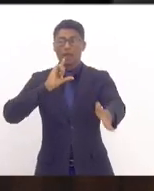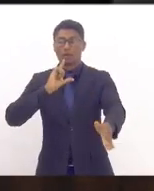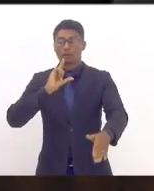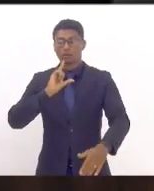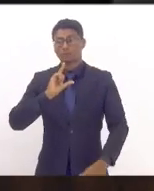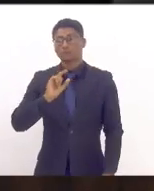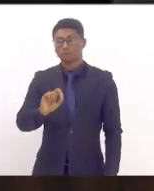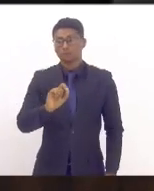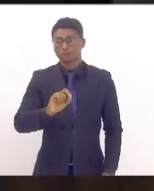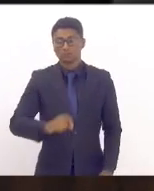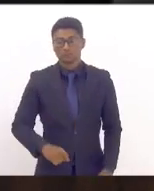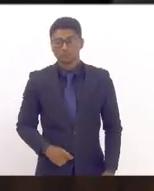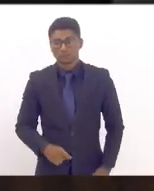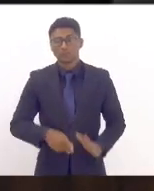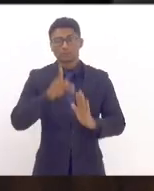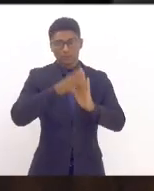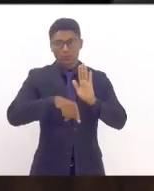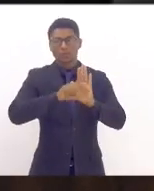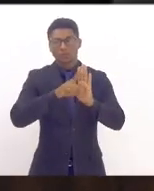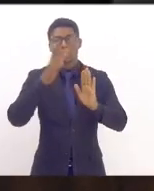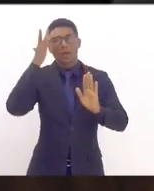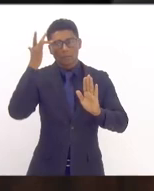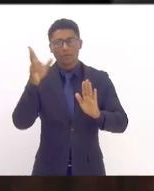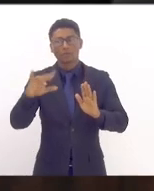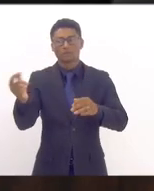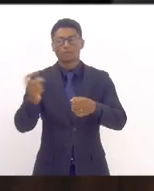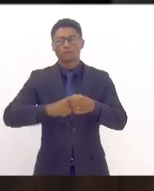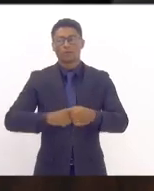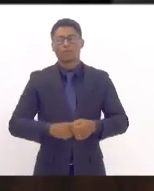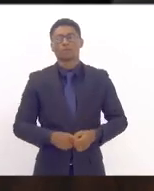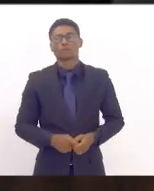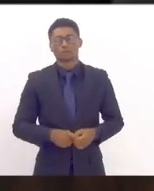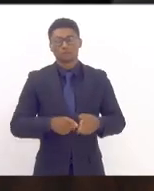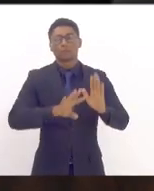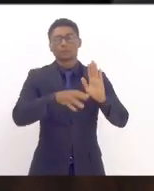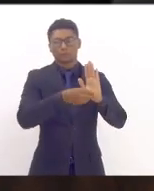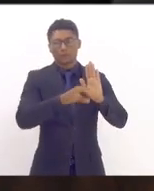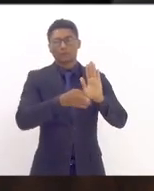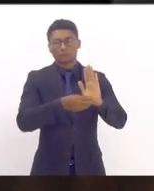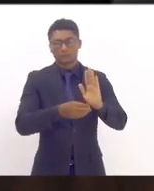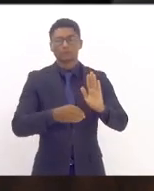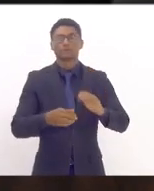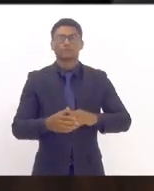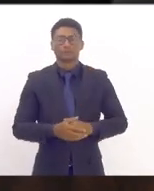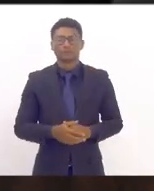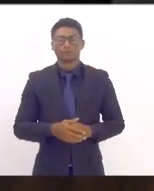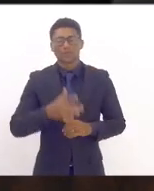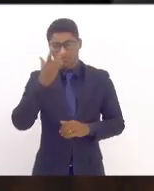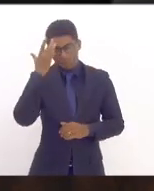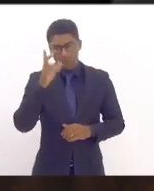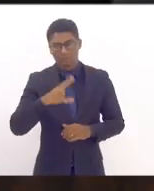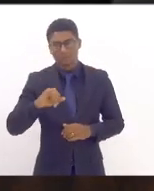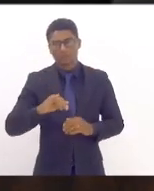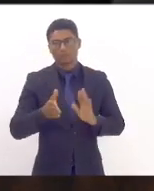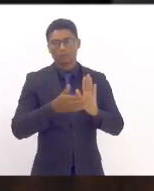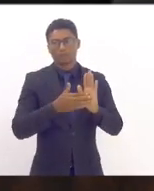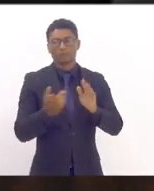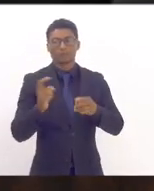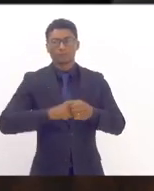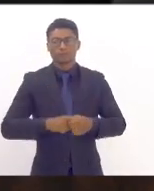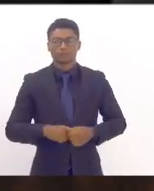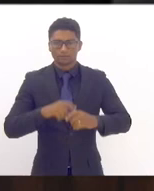esse projeto vai retornar amanhã ok recebeu emendas e voltará a pauta no dia de amanhã